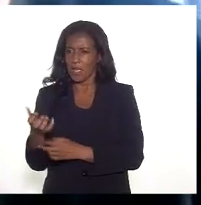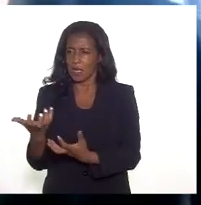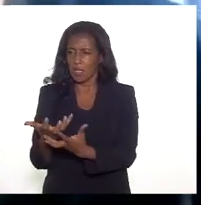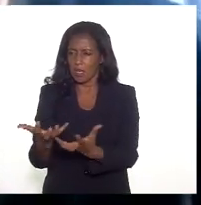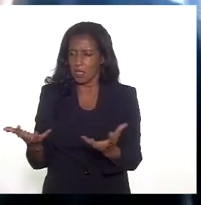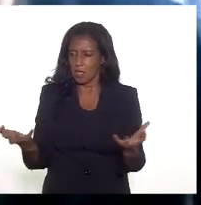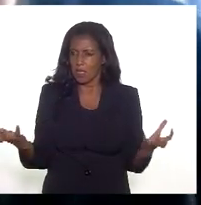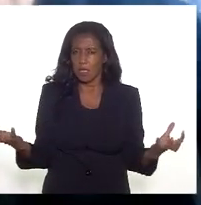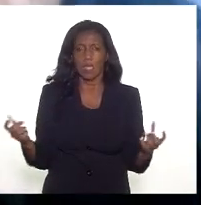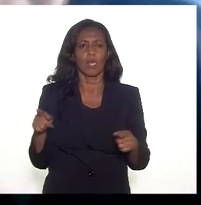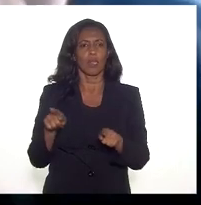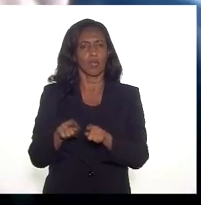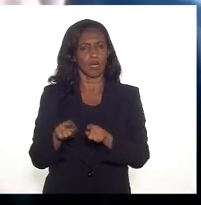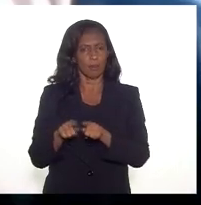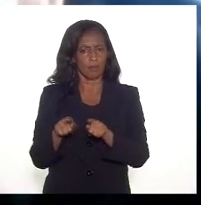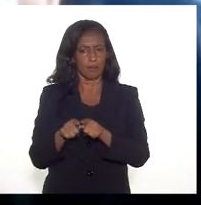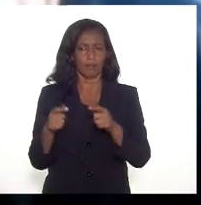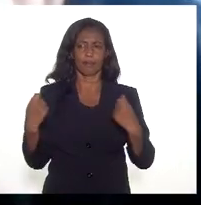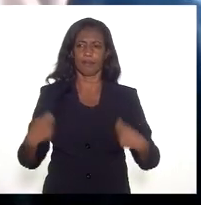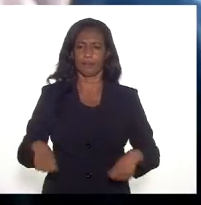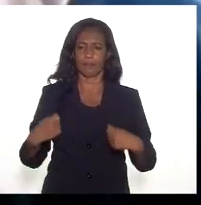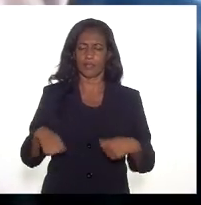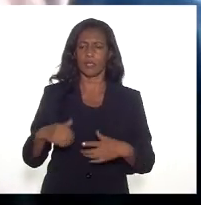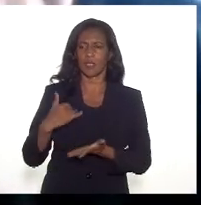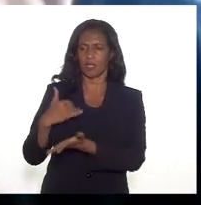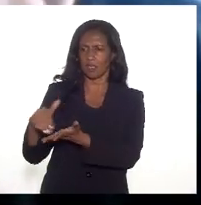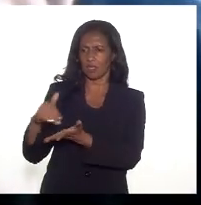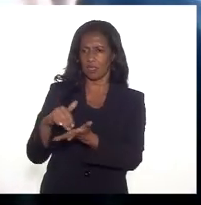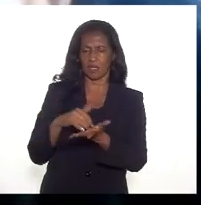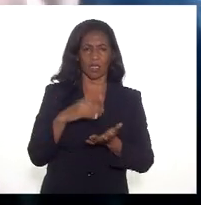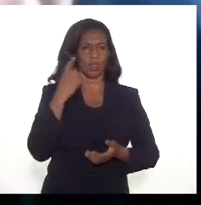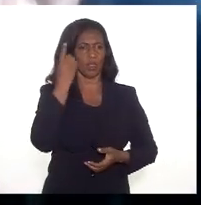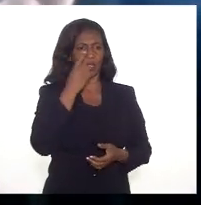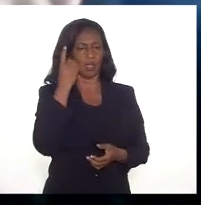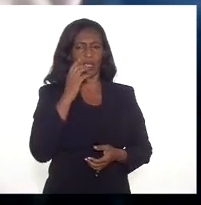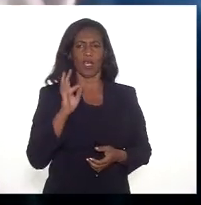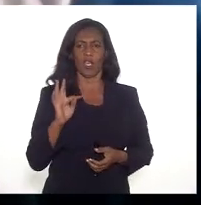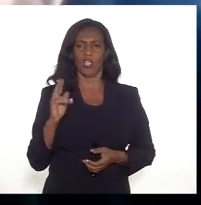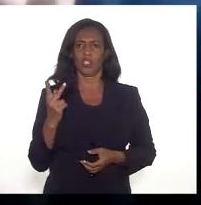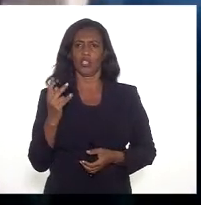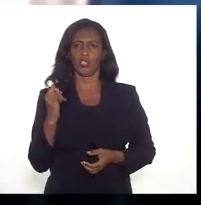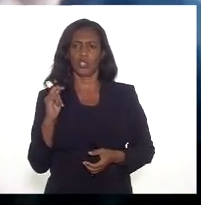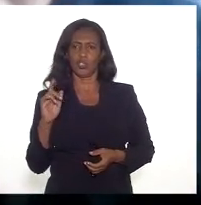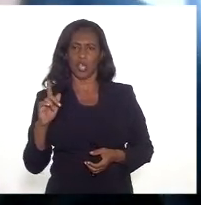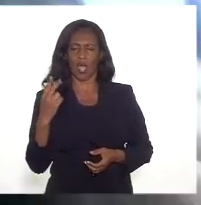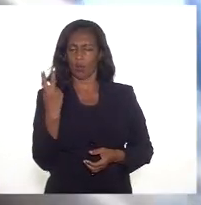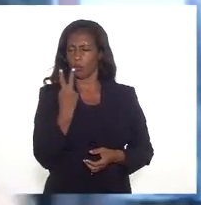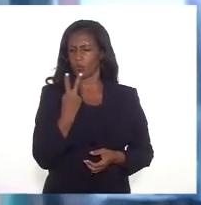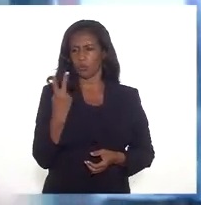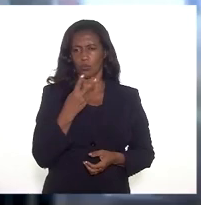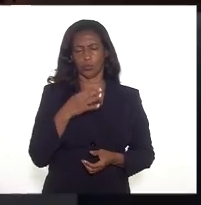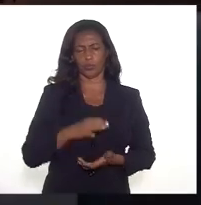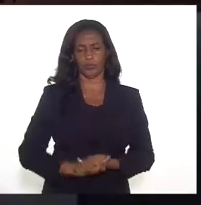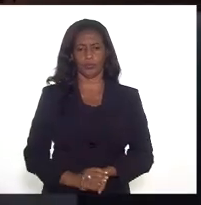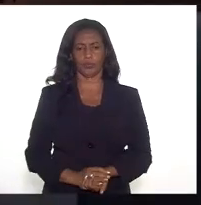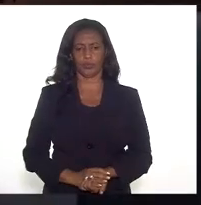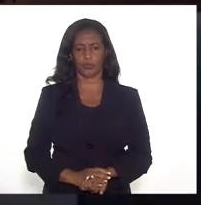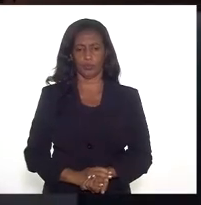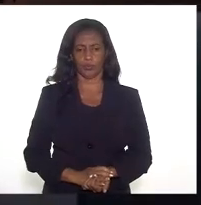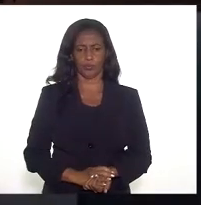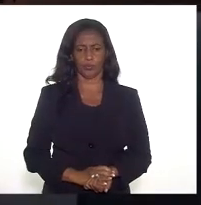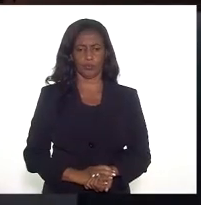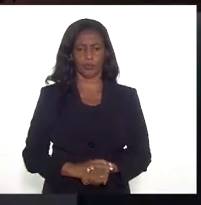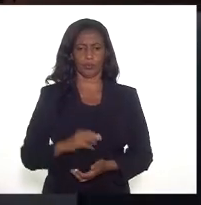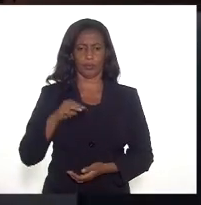nosso estado. Também já falei com o secretário deputado Tiago Pampulha. Eram esses dois.